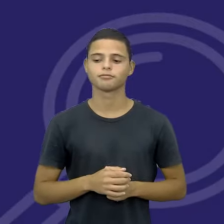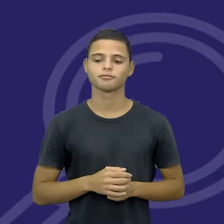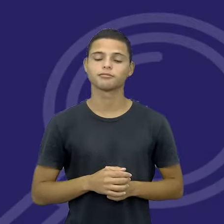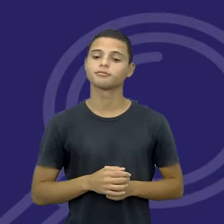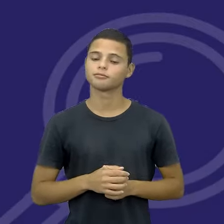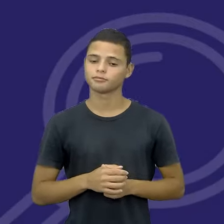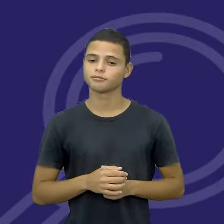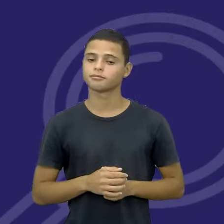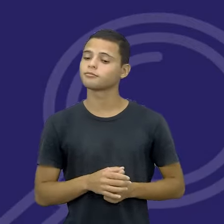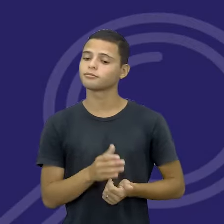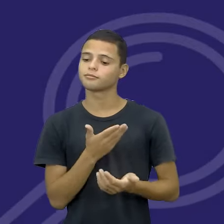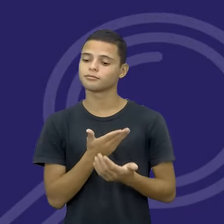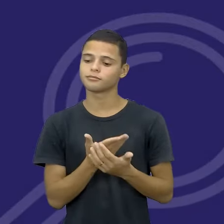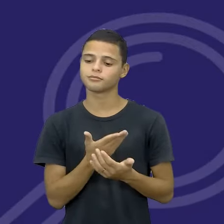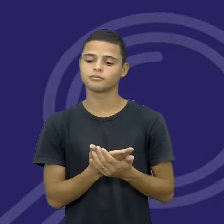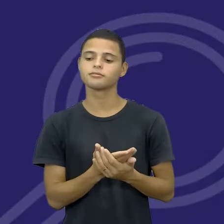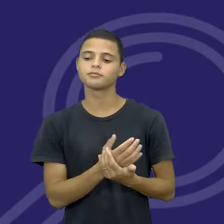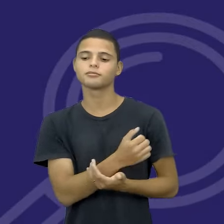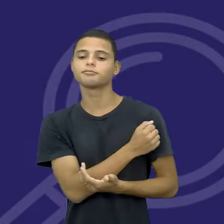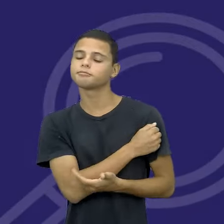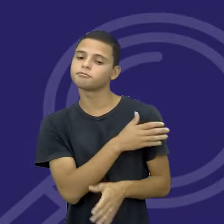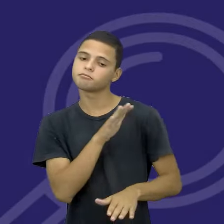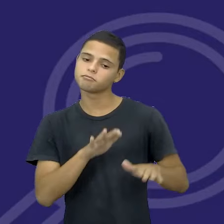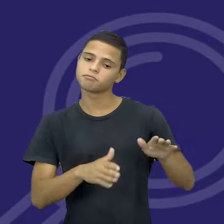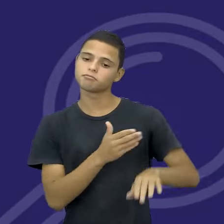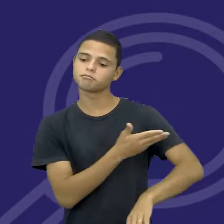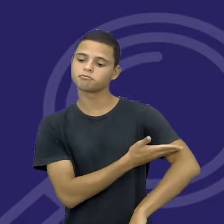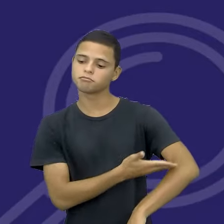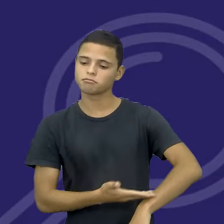A aula de matemática,